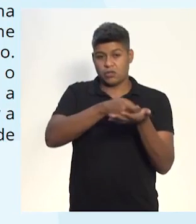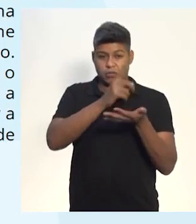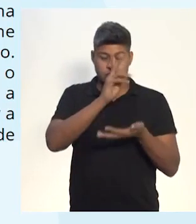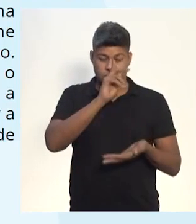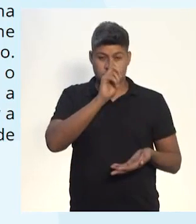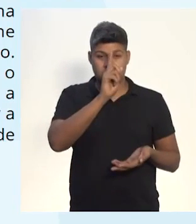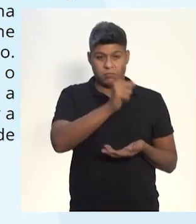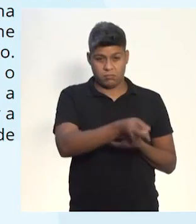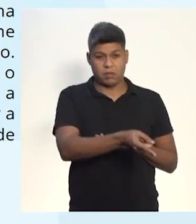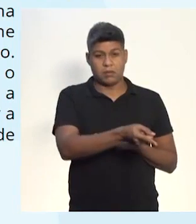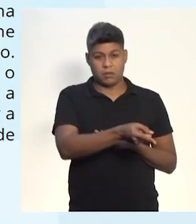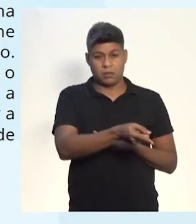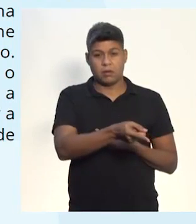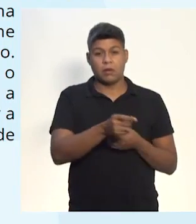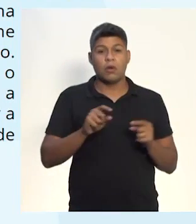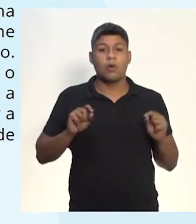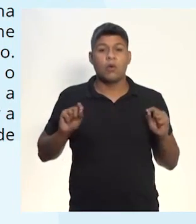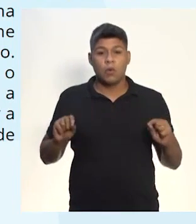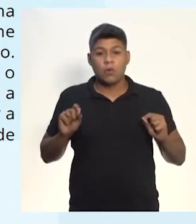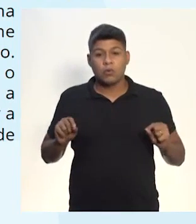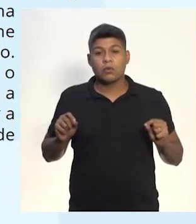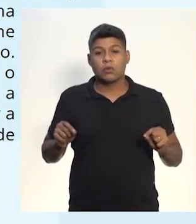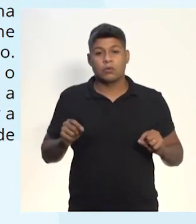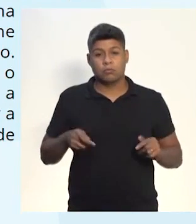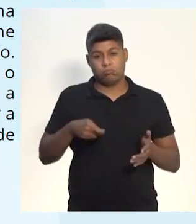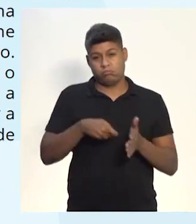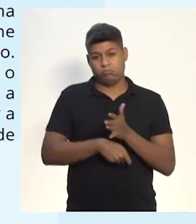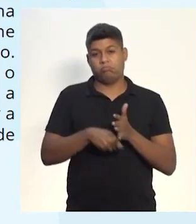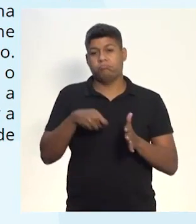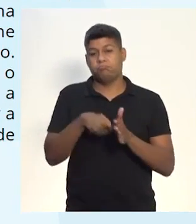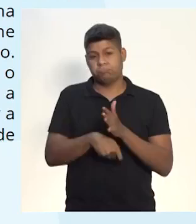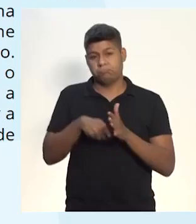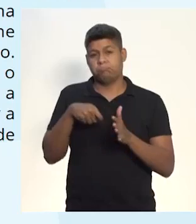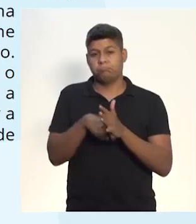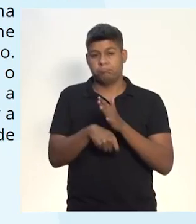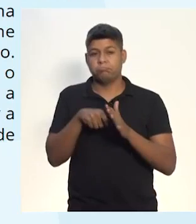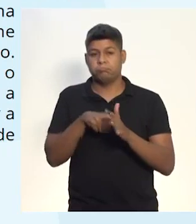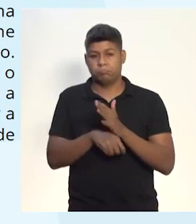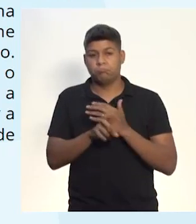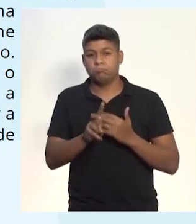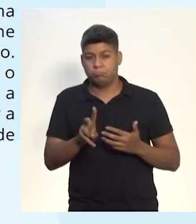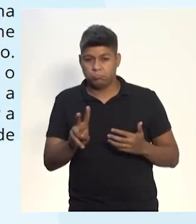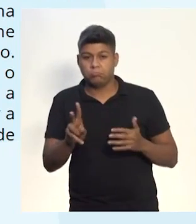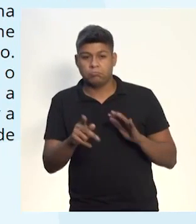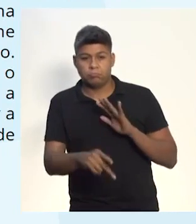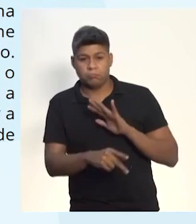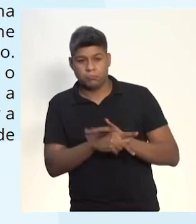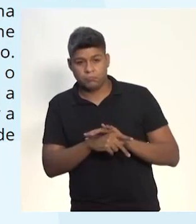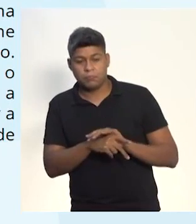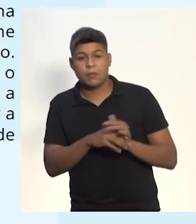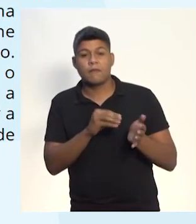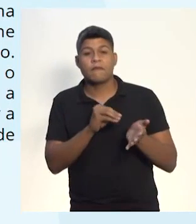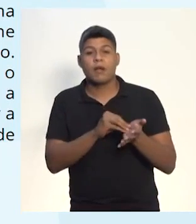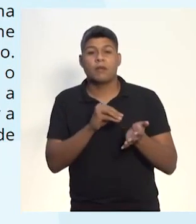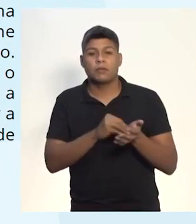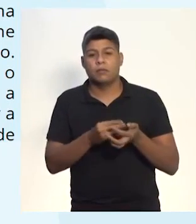imposto era excessivamente duro para a natureza de sua